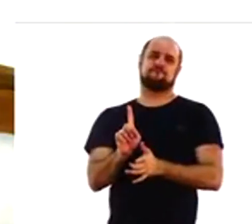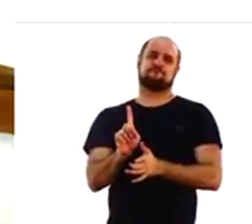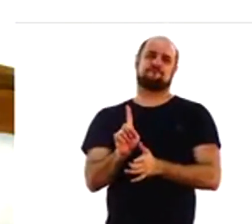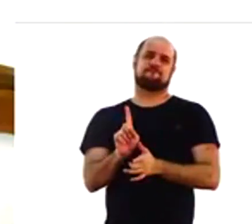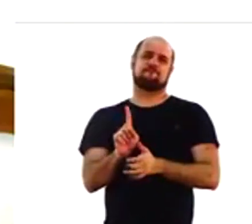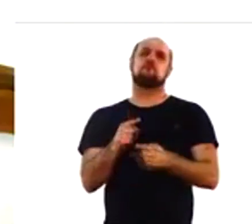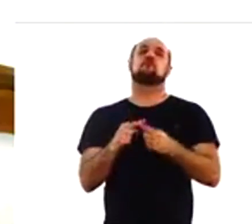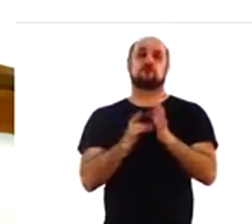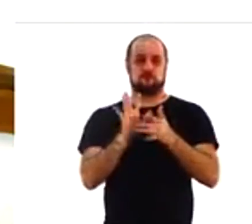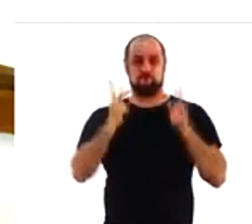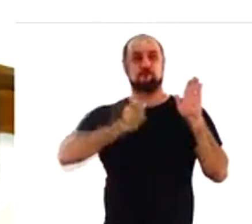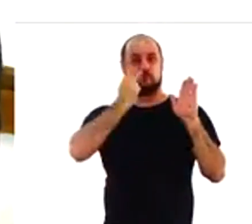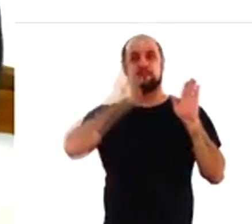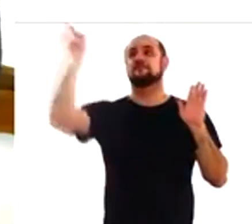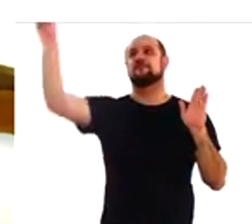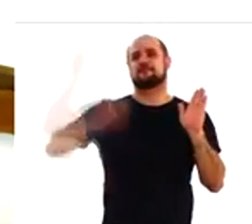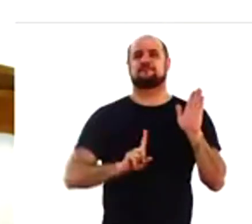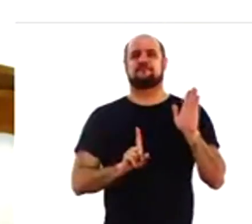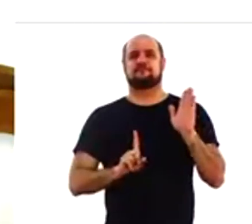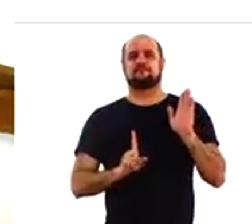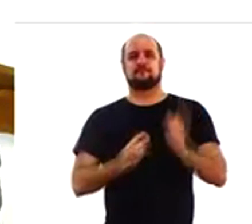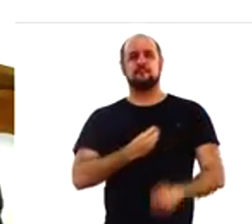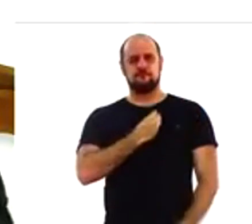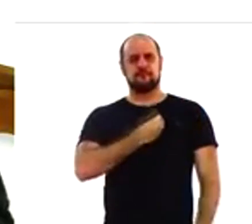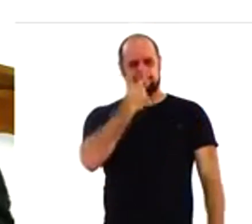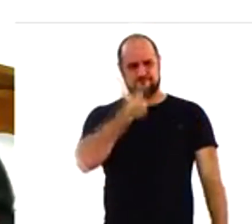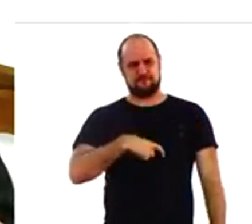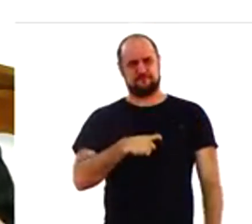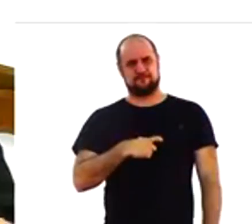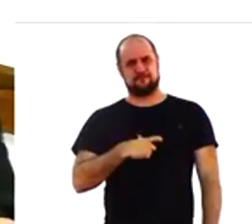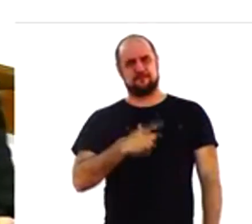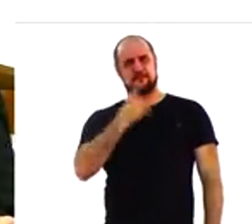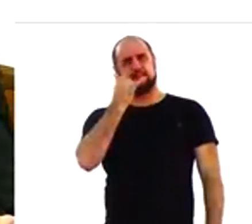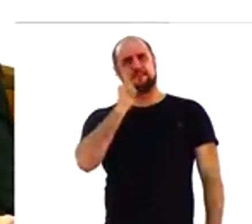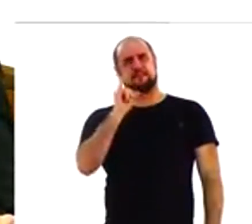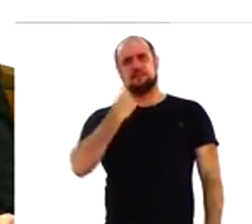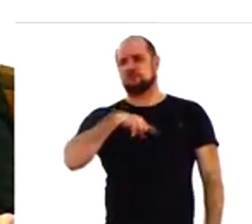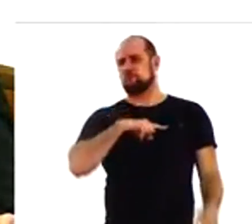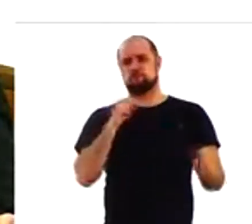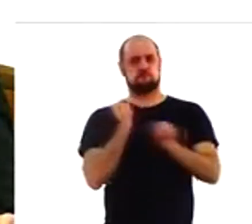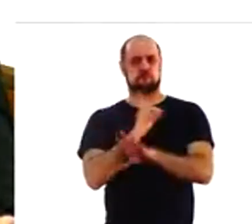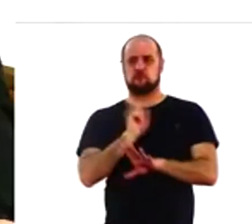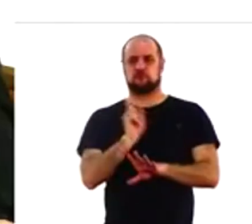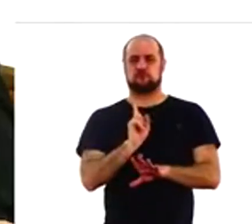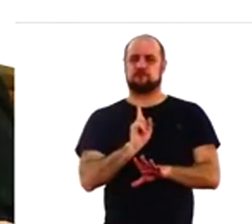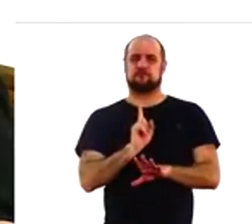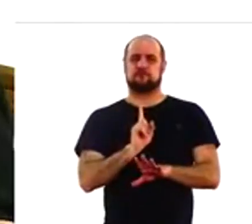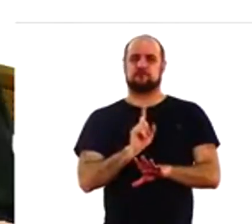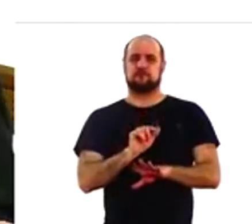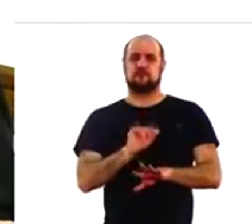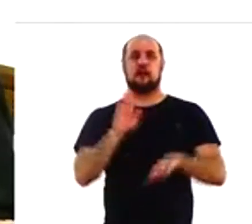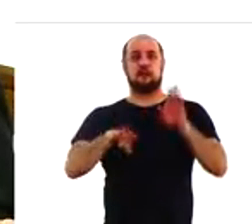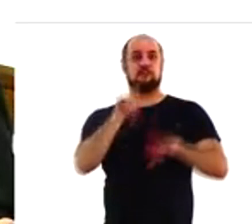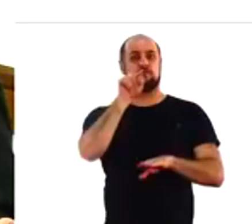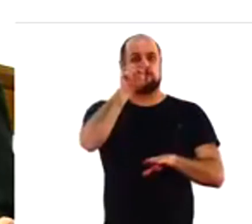viria. Vivamos assim. E se não estivermos prontos, se você talvez que nos acompanha